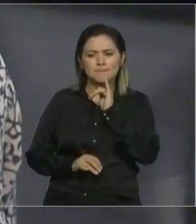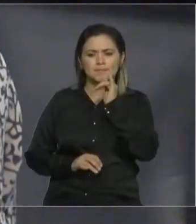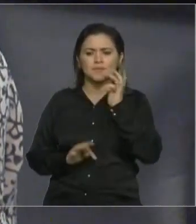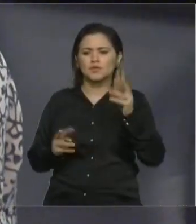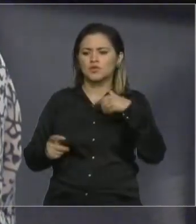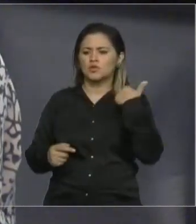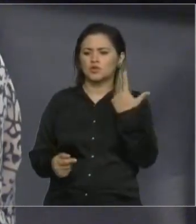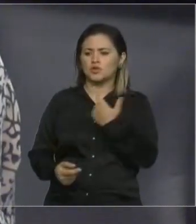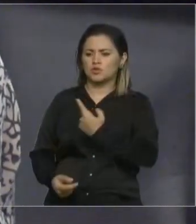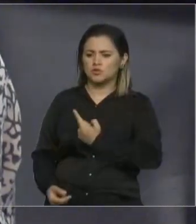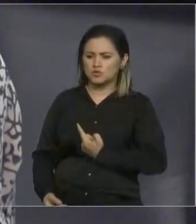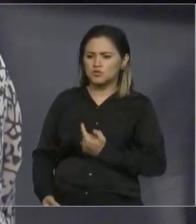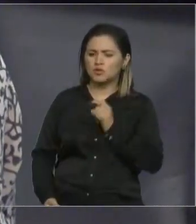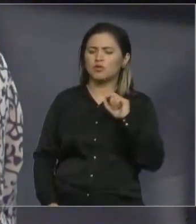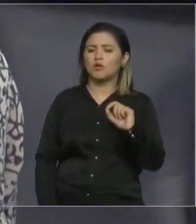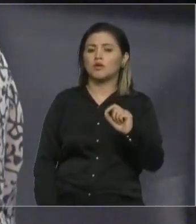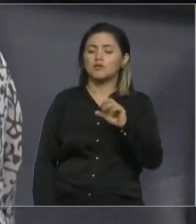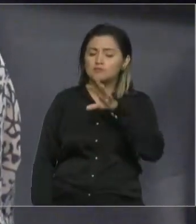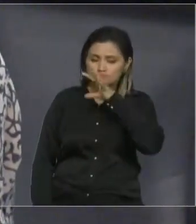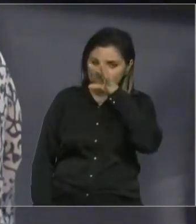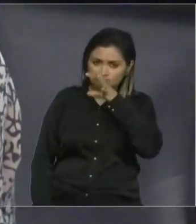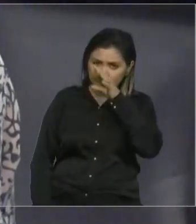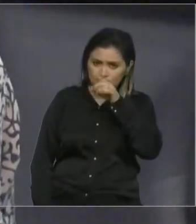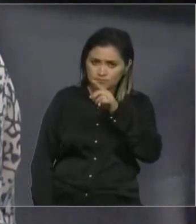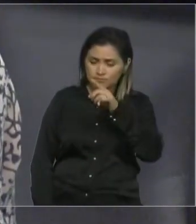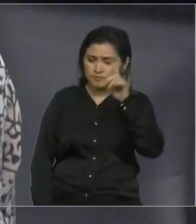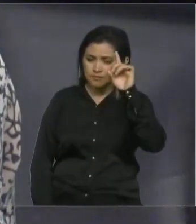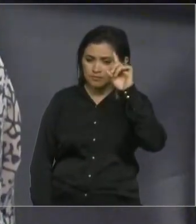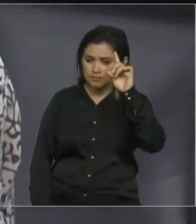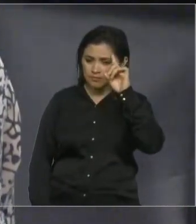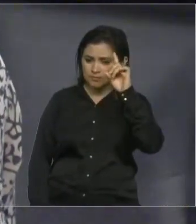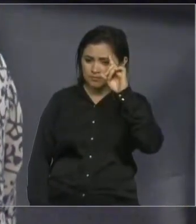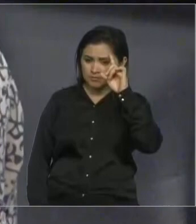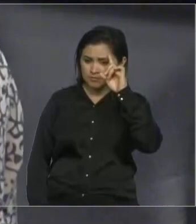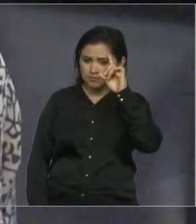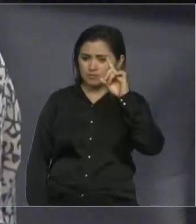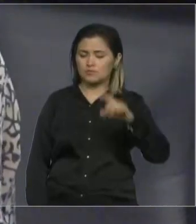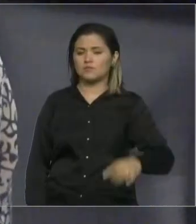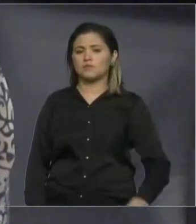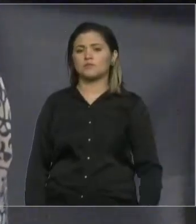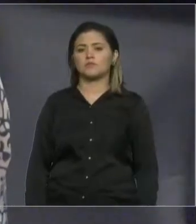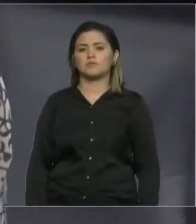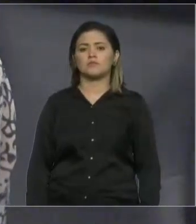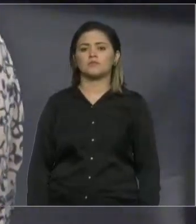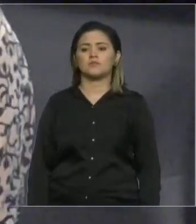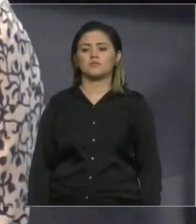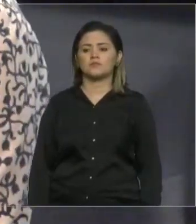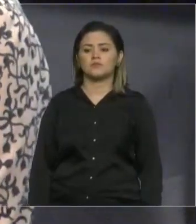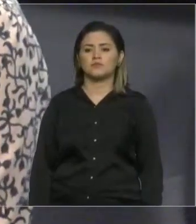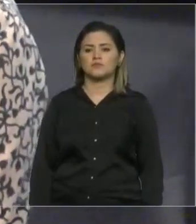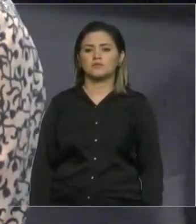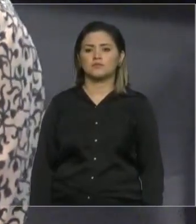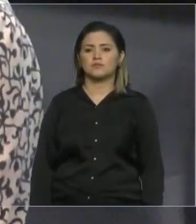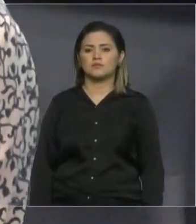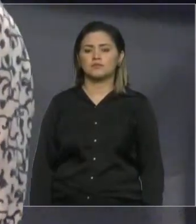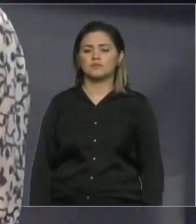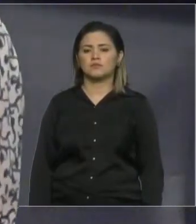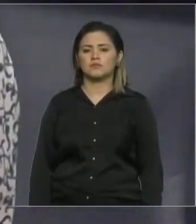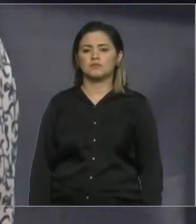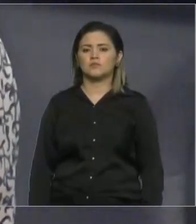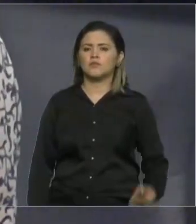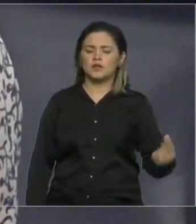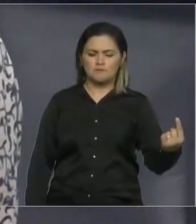você diariamente, como muito bem colocou o professor Marco Aurélio, você todos os dias está aqui pontualmente, chega,